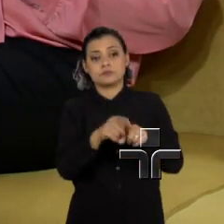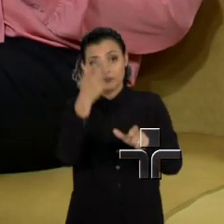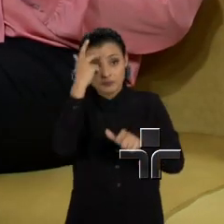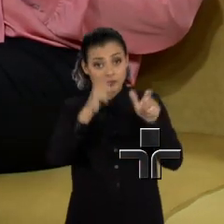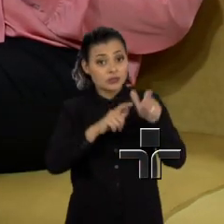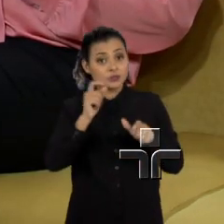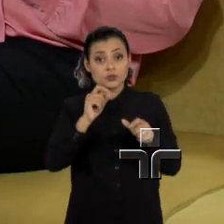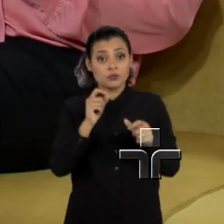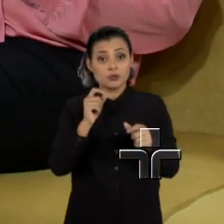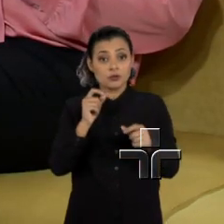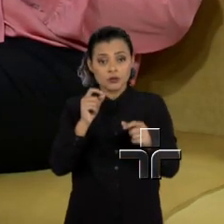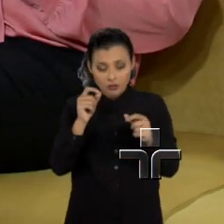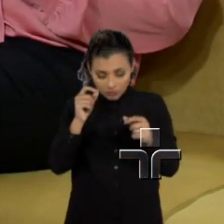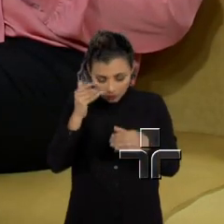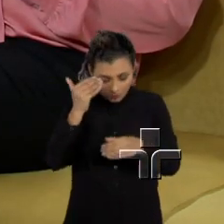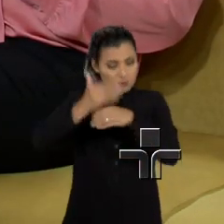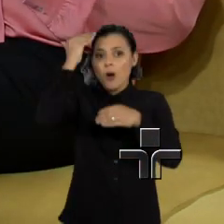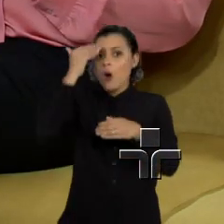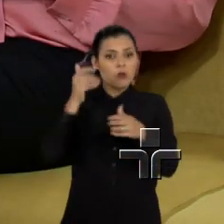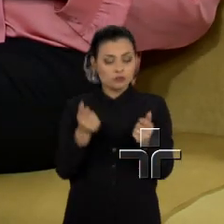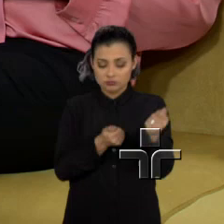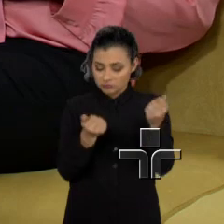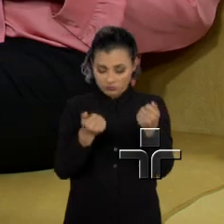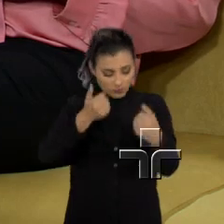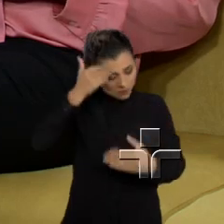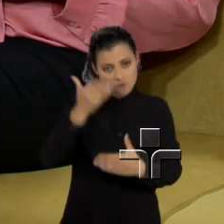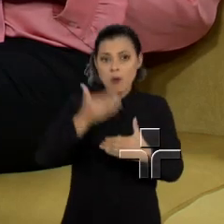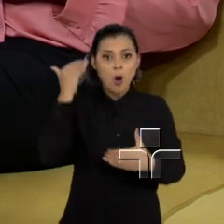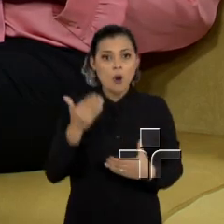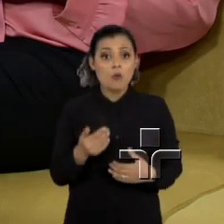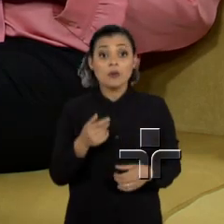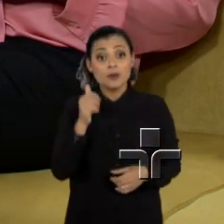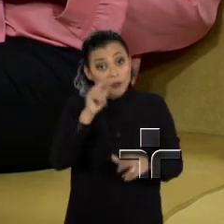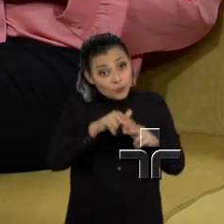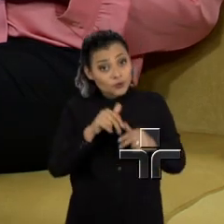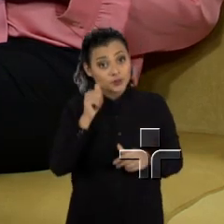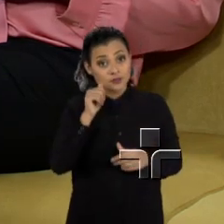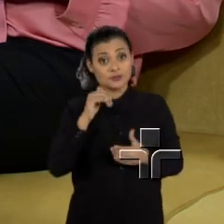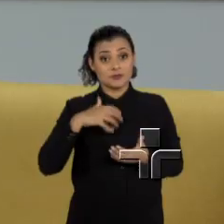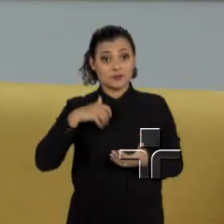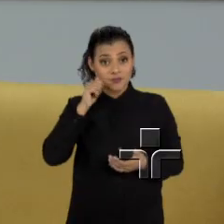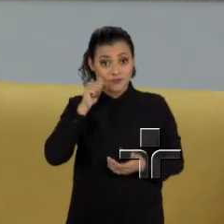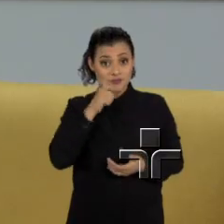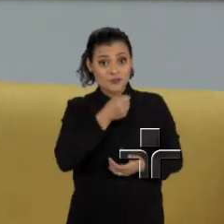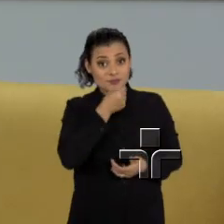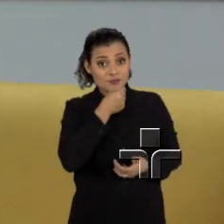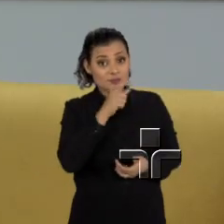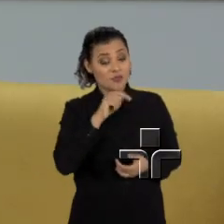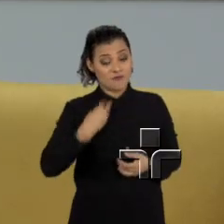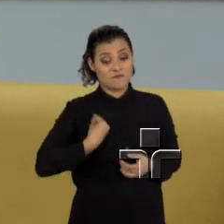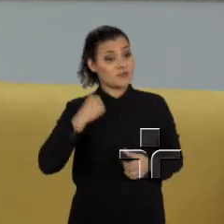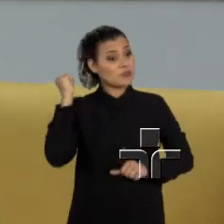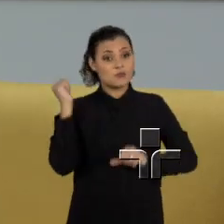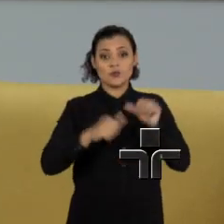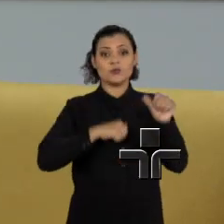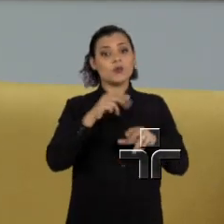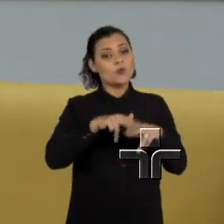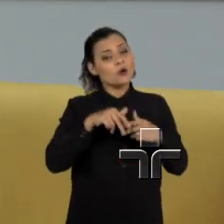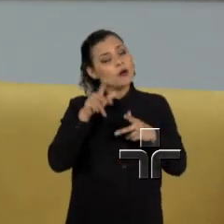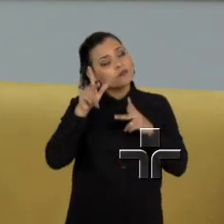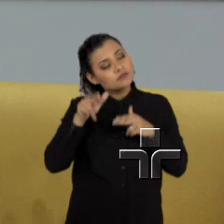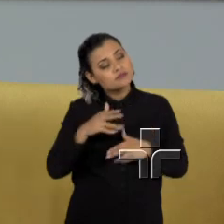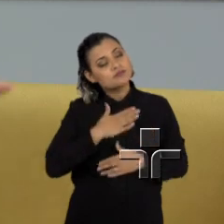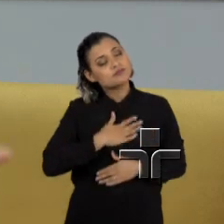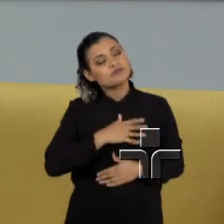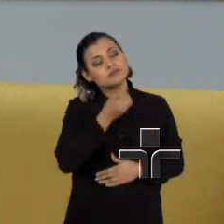apagou dirigindo. Há muitos casos. E como essa senhora comentou muito bem na entrevista, a vida dela mudou depois que ela dormiu bem.